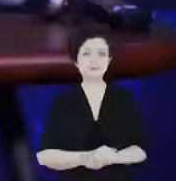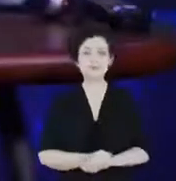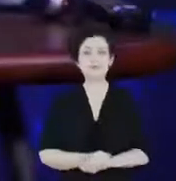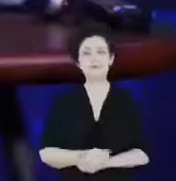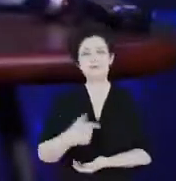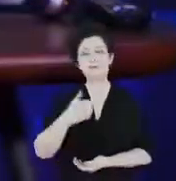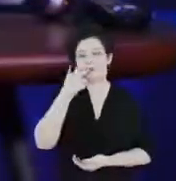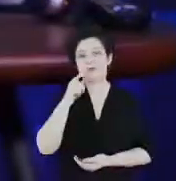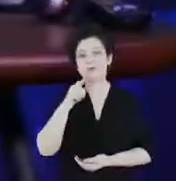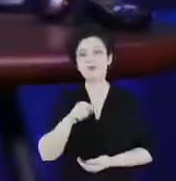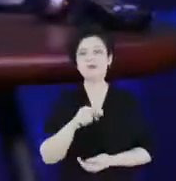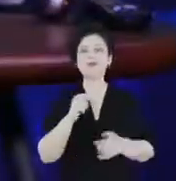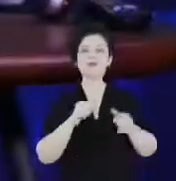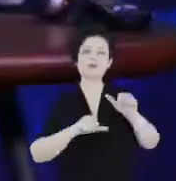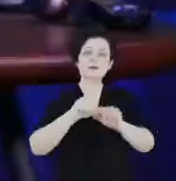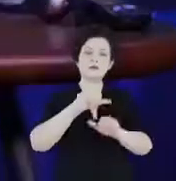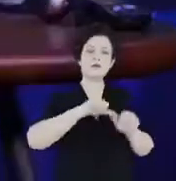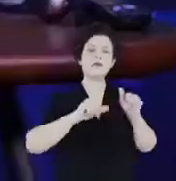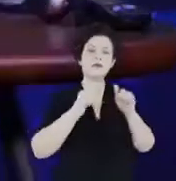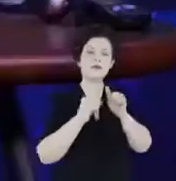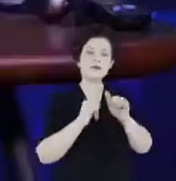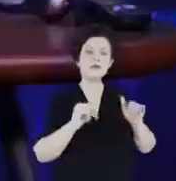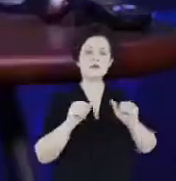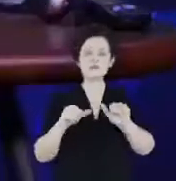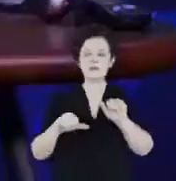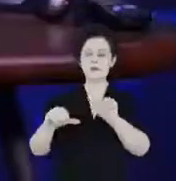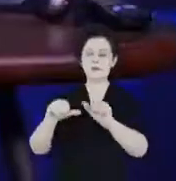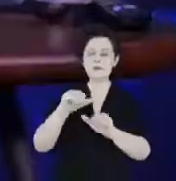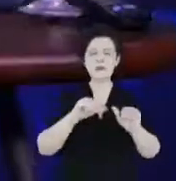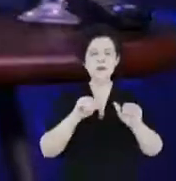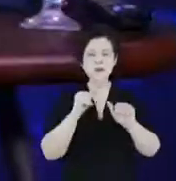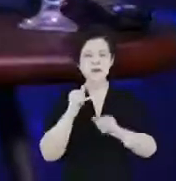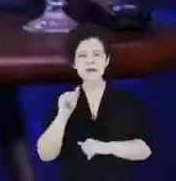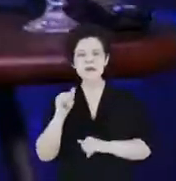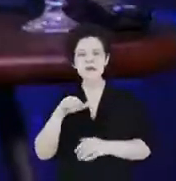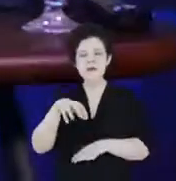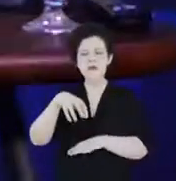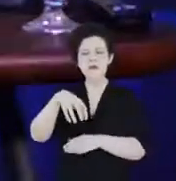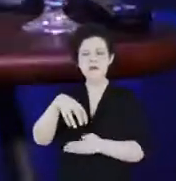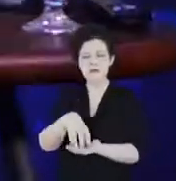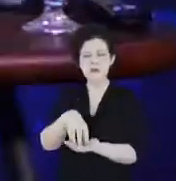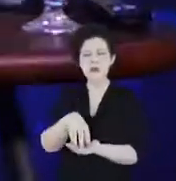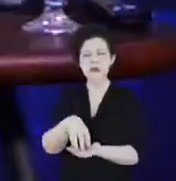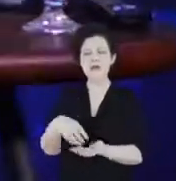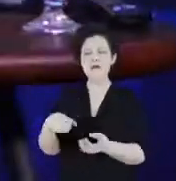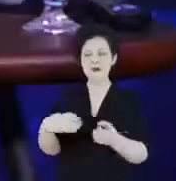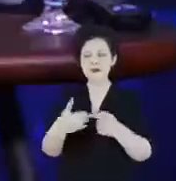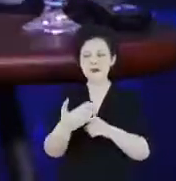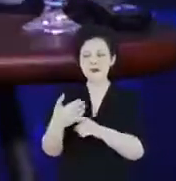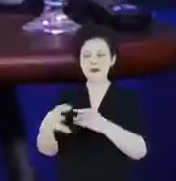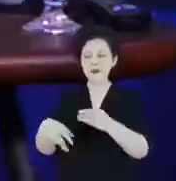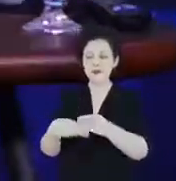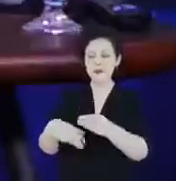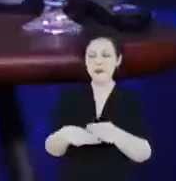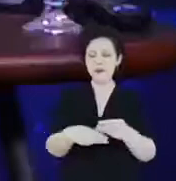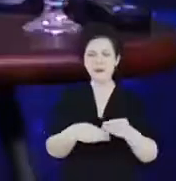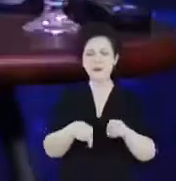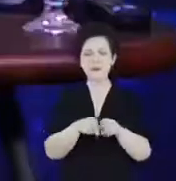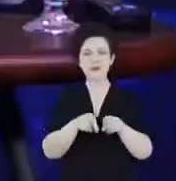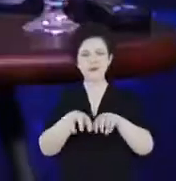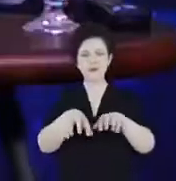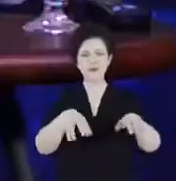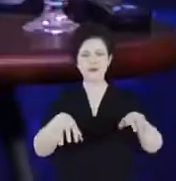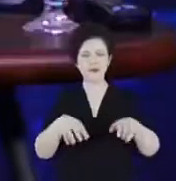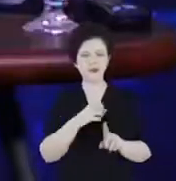transformação energética, porque você transforma sua matriz elétrica a partir de novas tecnologias e também transforma a